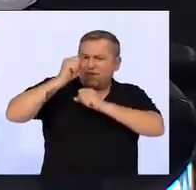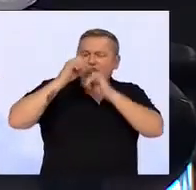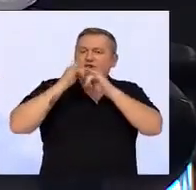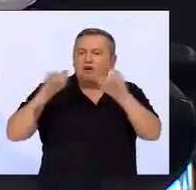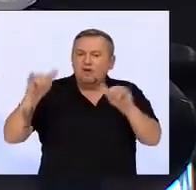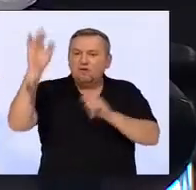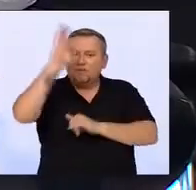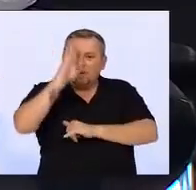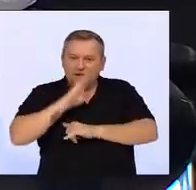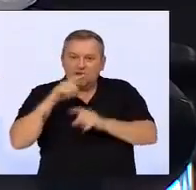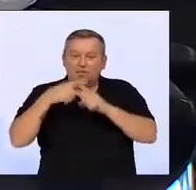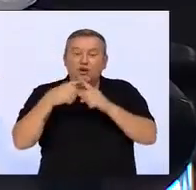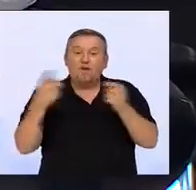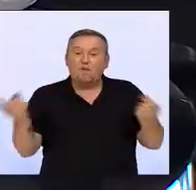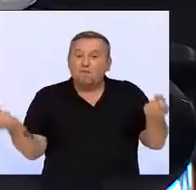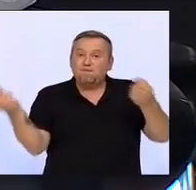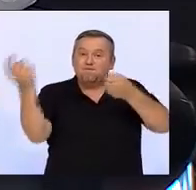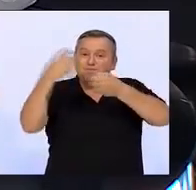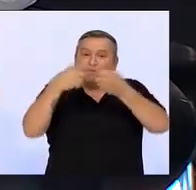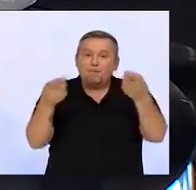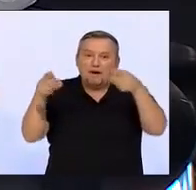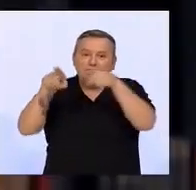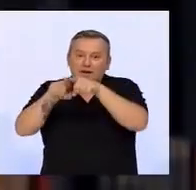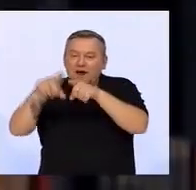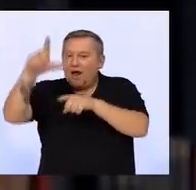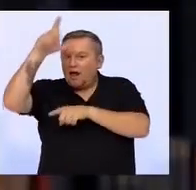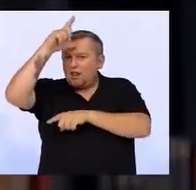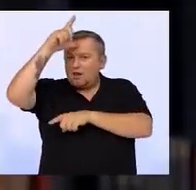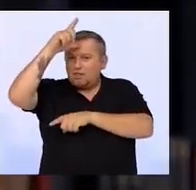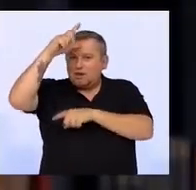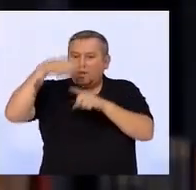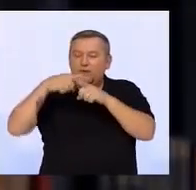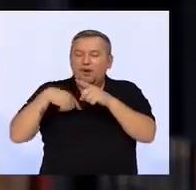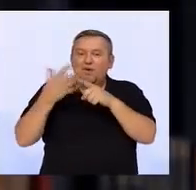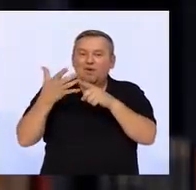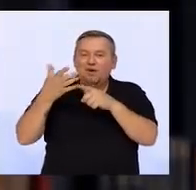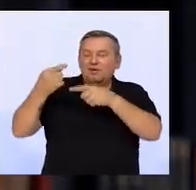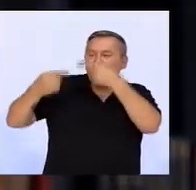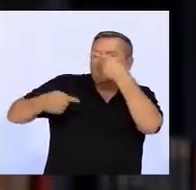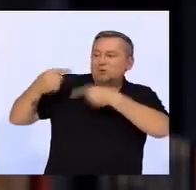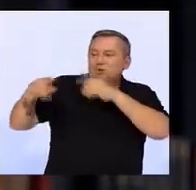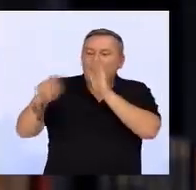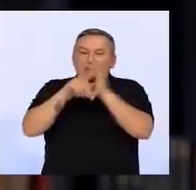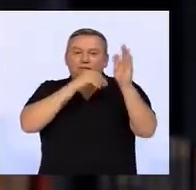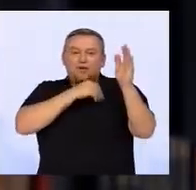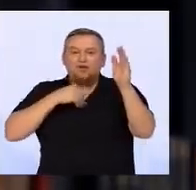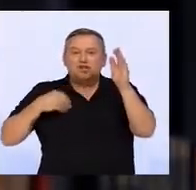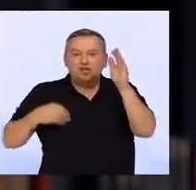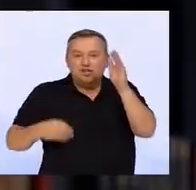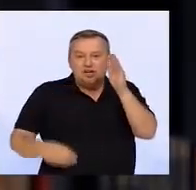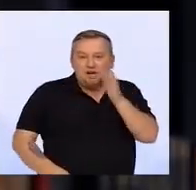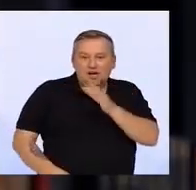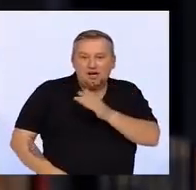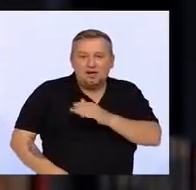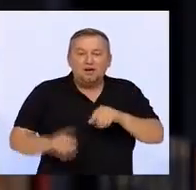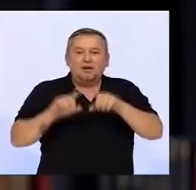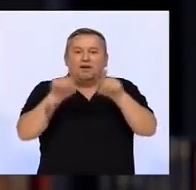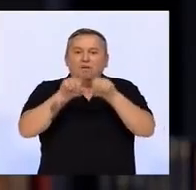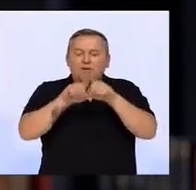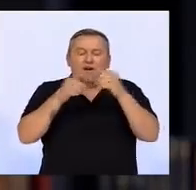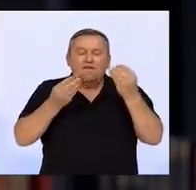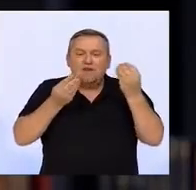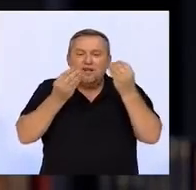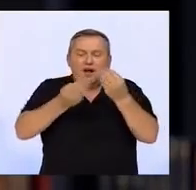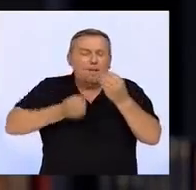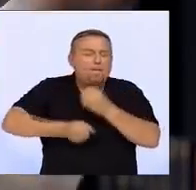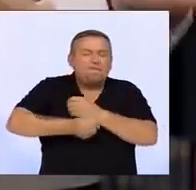fazer uma parceria com a Alemanha, trazer a Alemanha para cá, para a gente concorrer com a China e transformar o Nordeste numa potência energética. Isso vai gerar milhões de